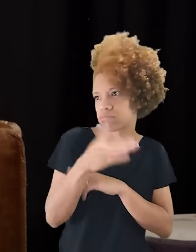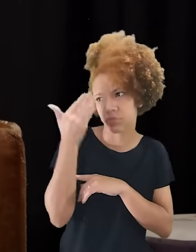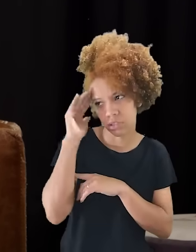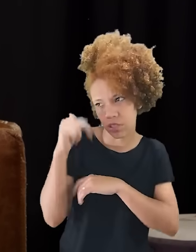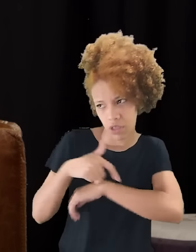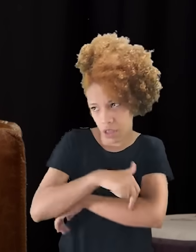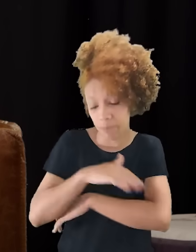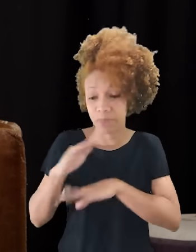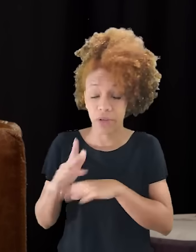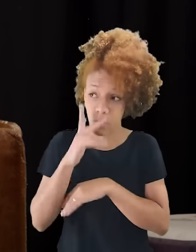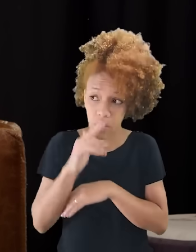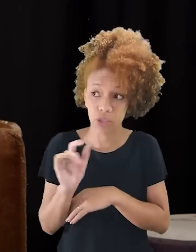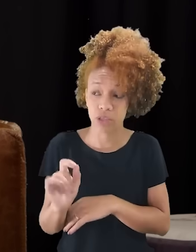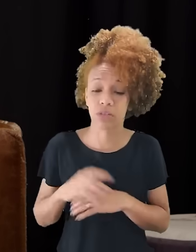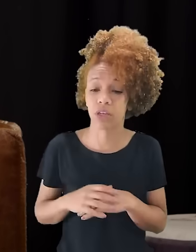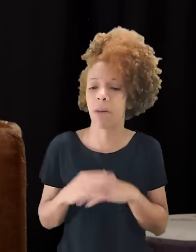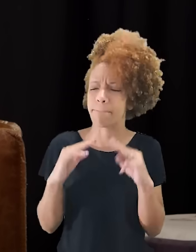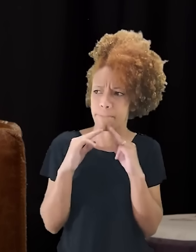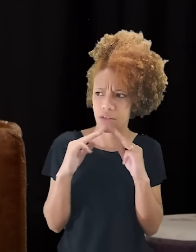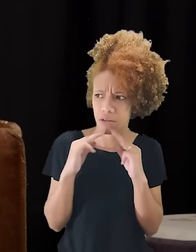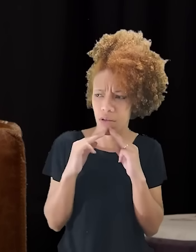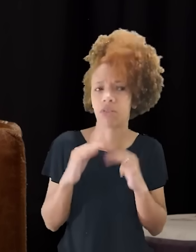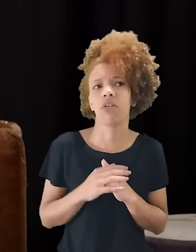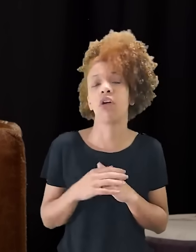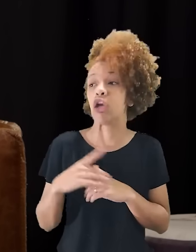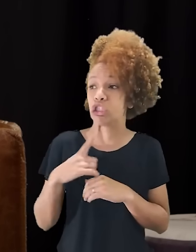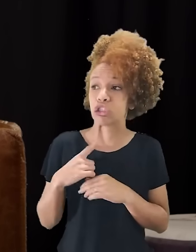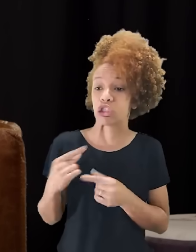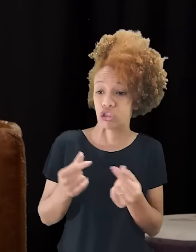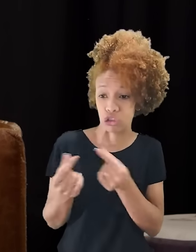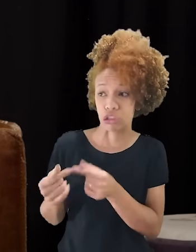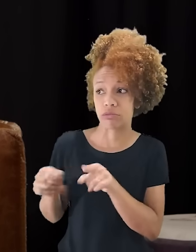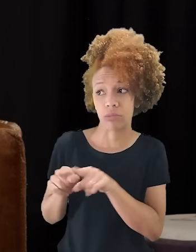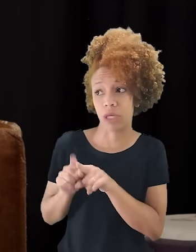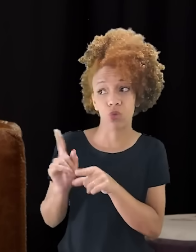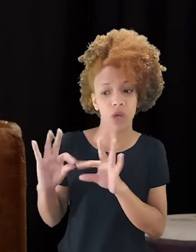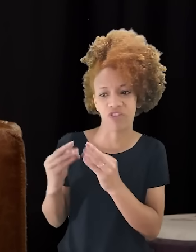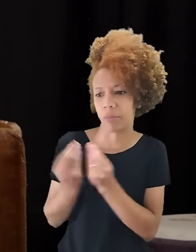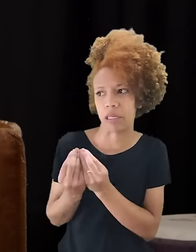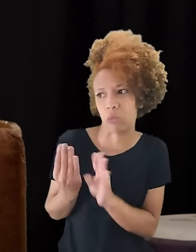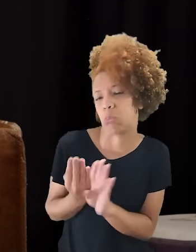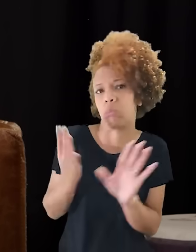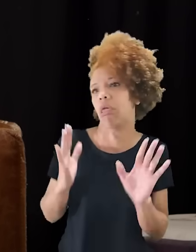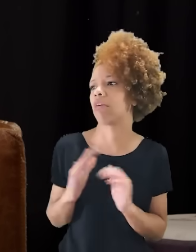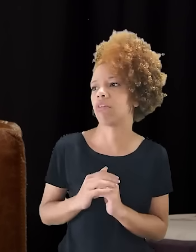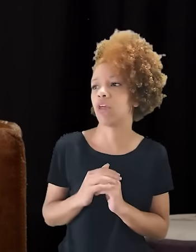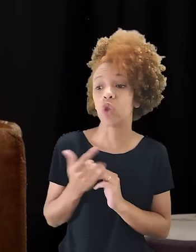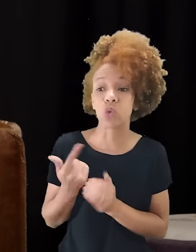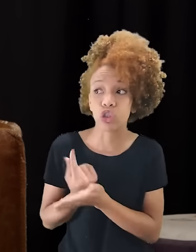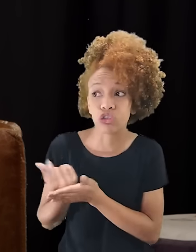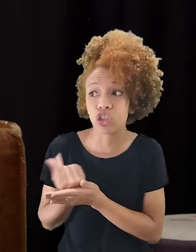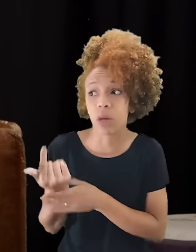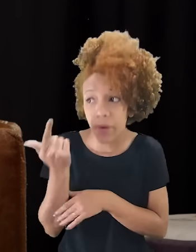sobre moda Então acho que ela era marqueteira mesmo eles tinham dinheiro também não era uma família que vieram do nada então tinham esse poder